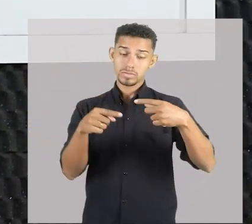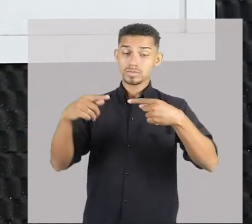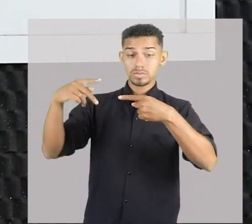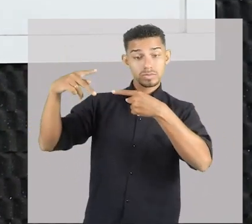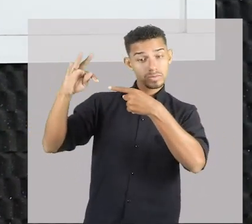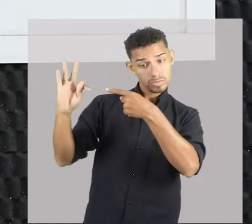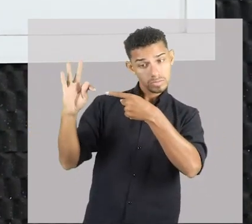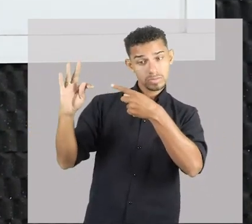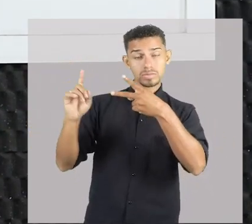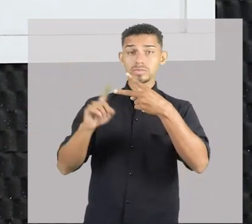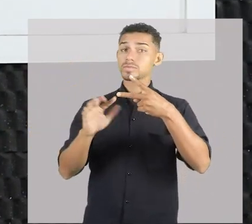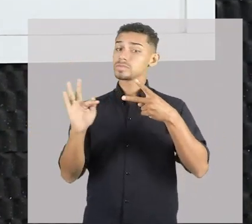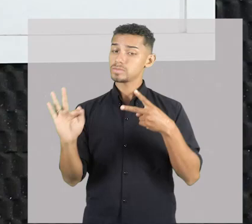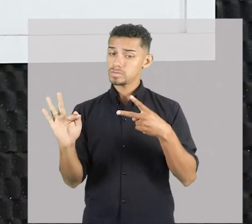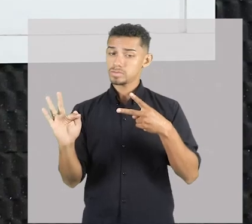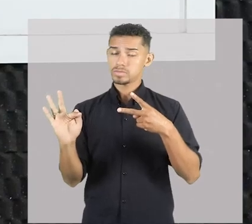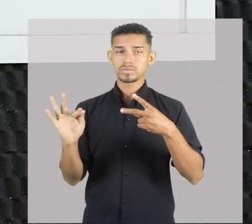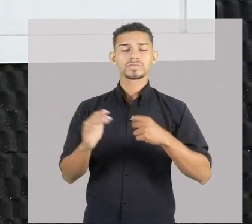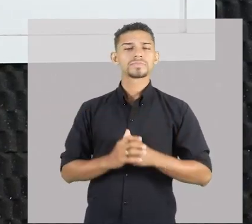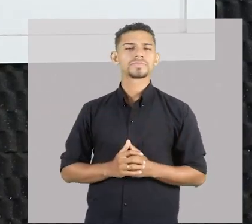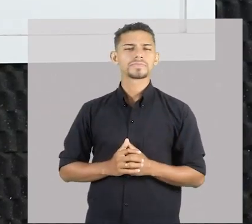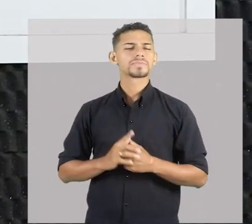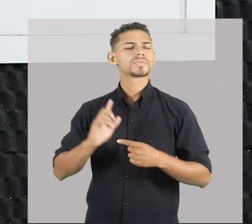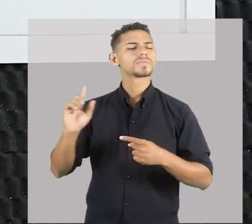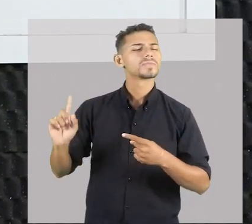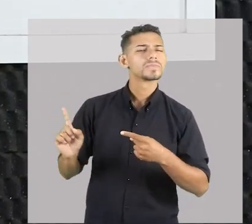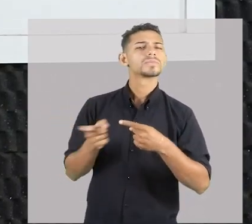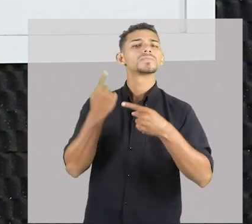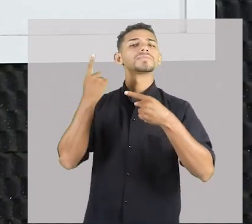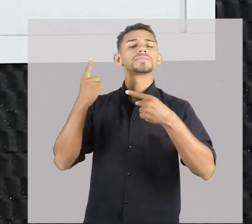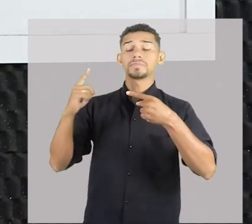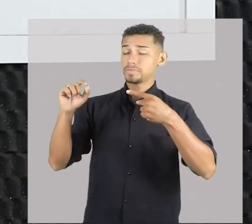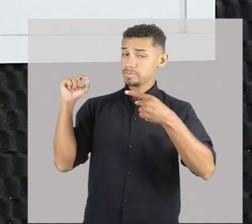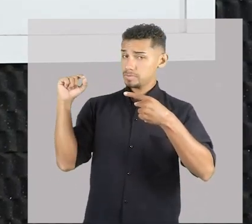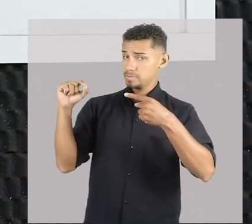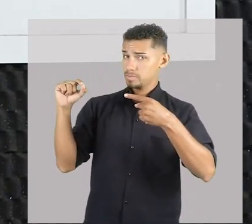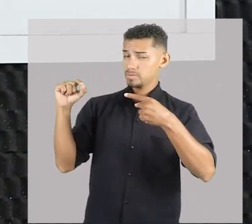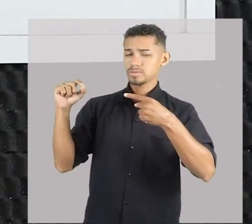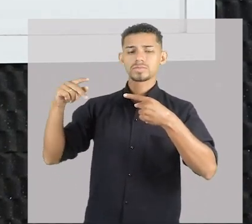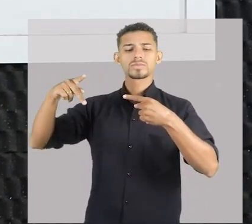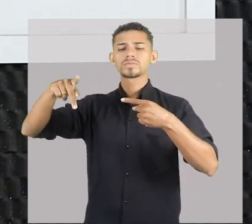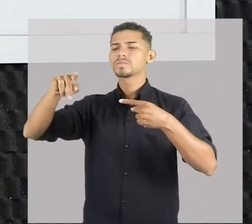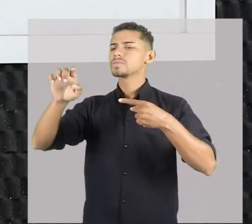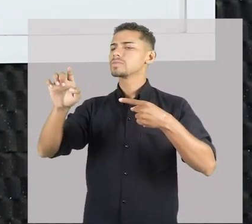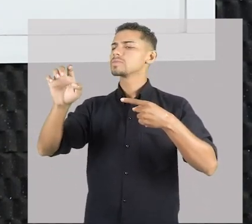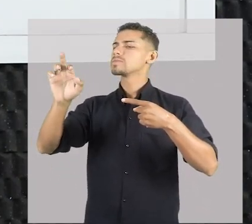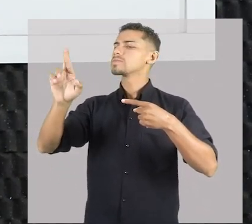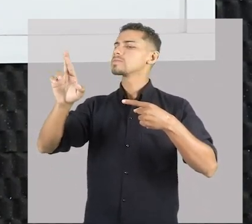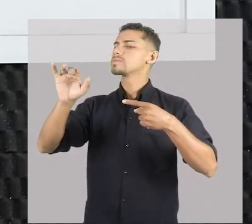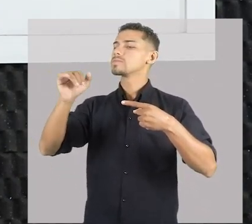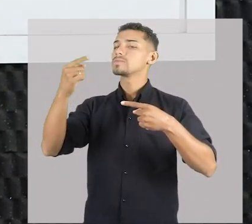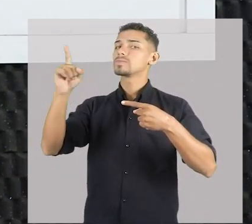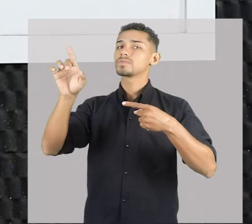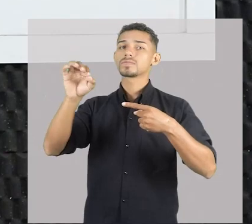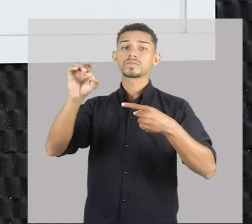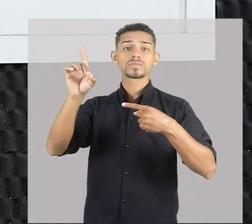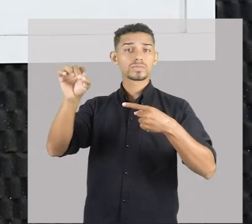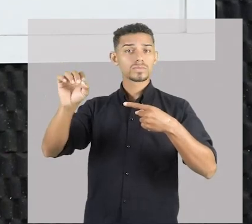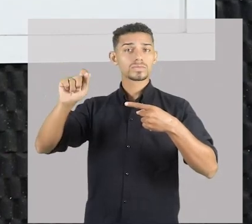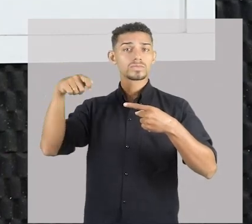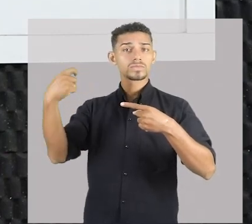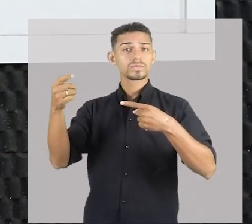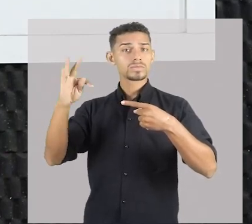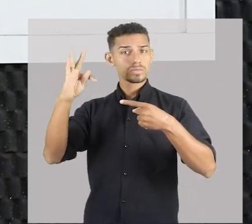frequência. Então olha para cá para o quadro, gente. Primeiro, o conceito de período. O que é período? O movimento circular, ele